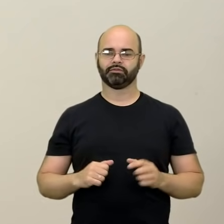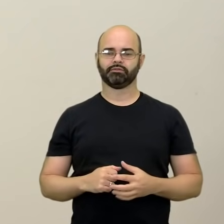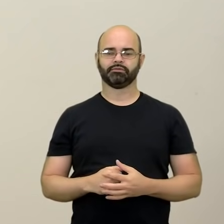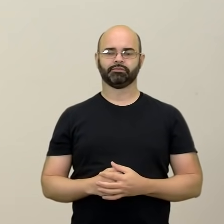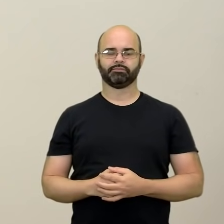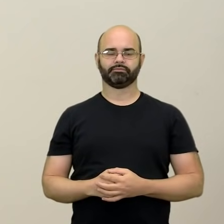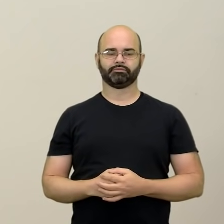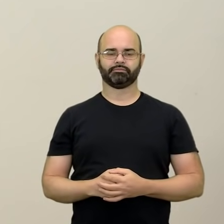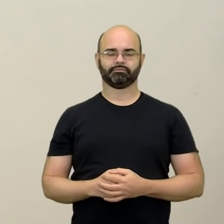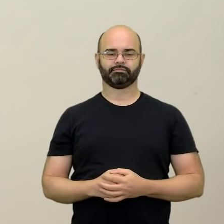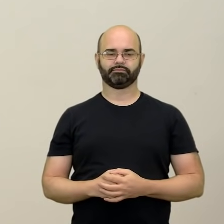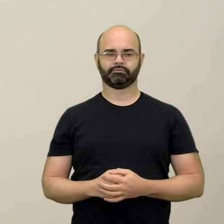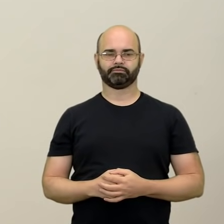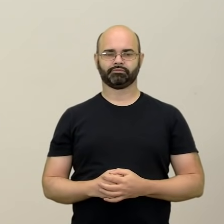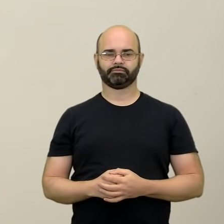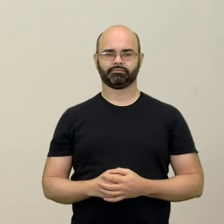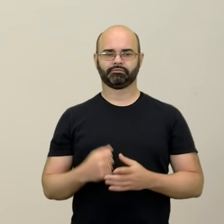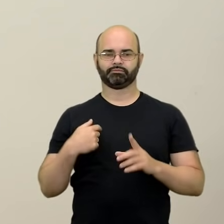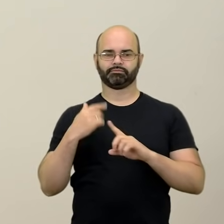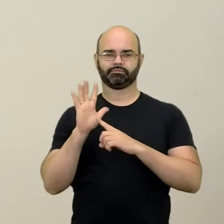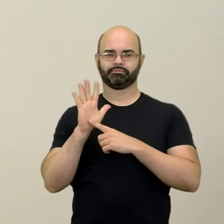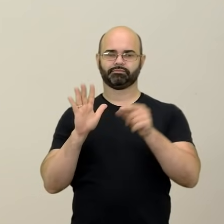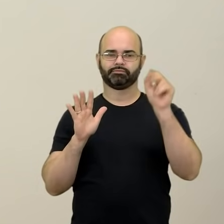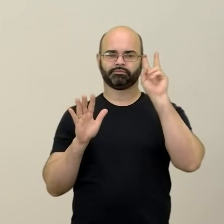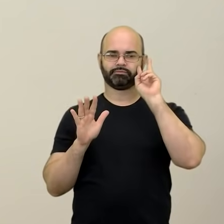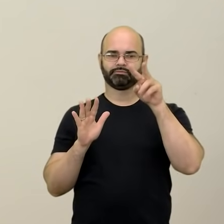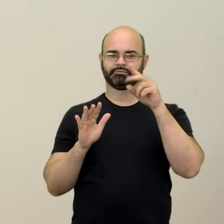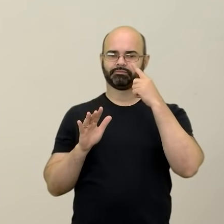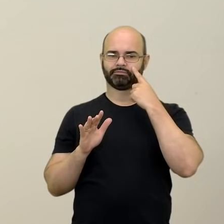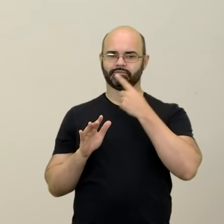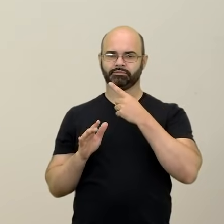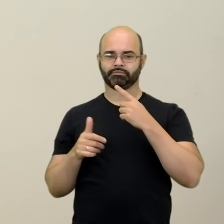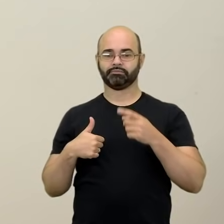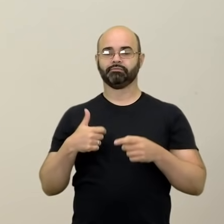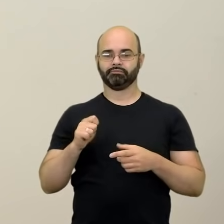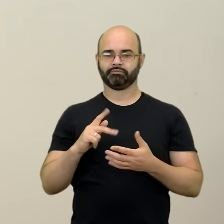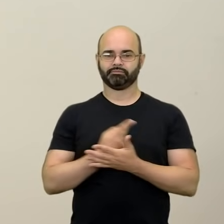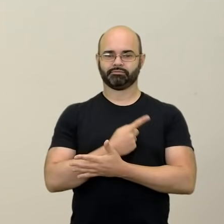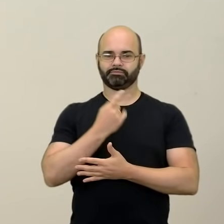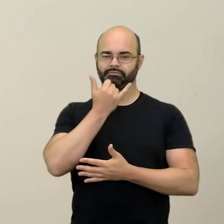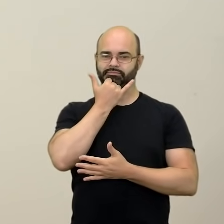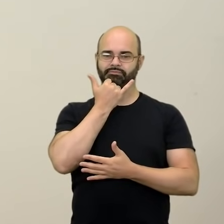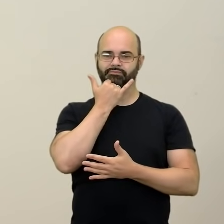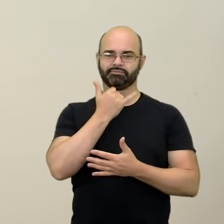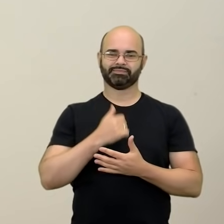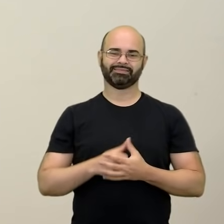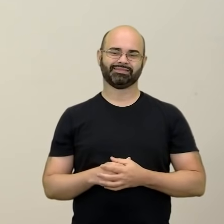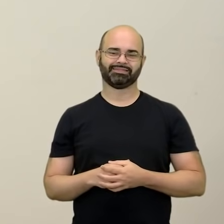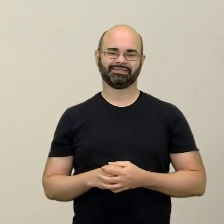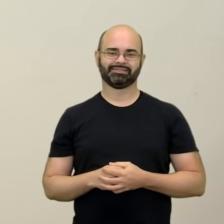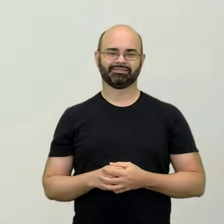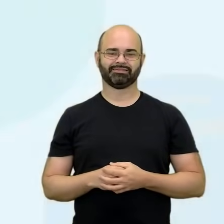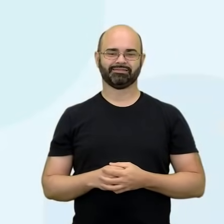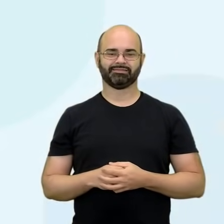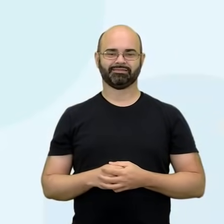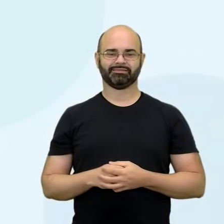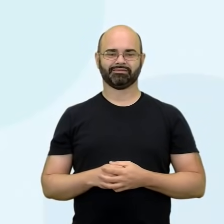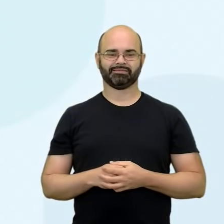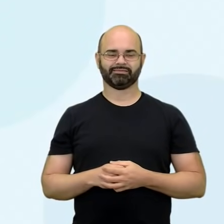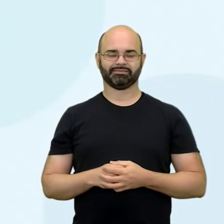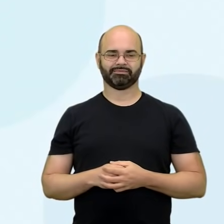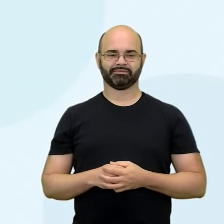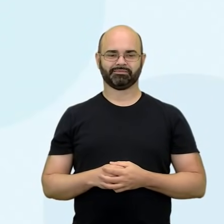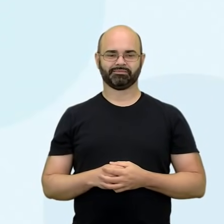eu vou colocar aí para você ver Oi oi tá eu apertei o botão errado aí então olha só